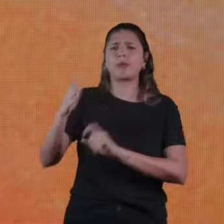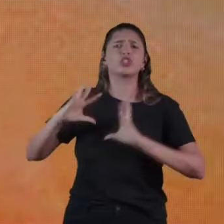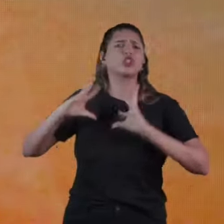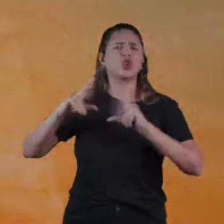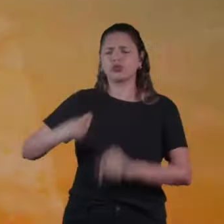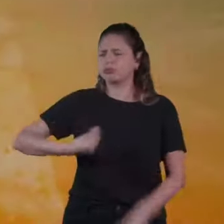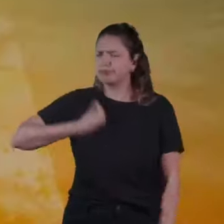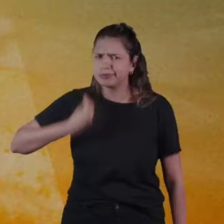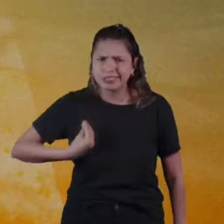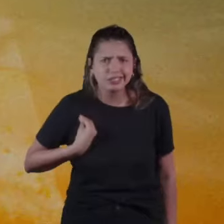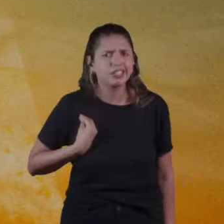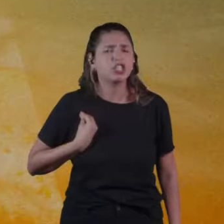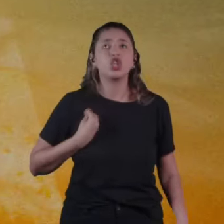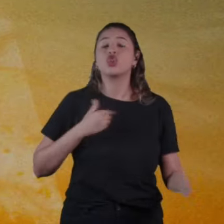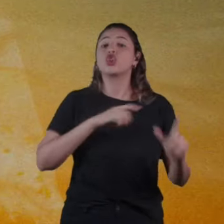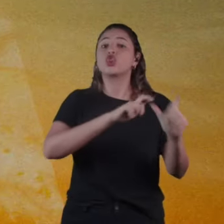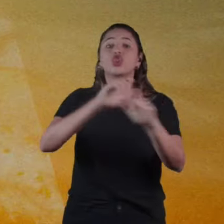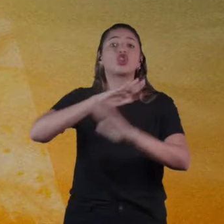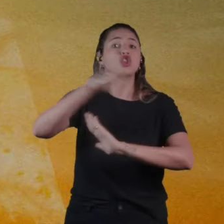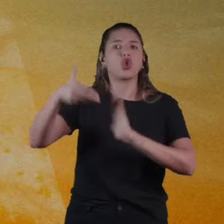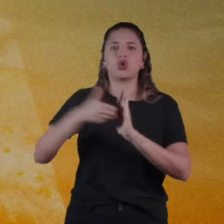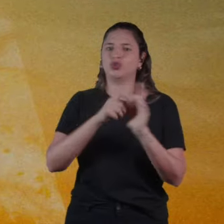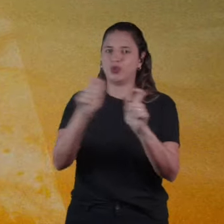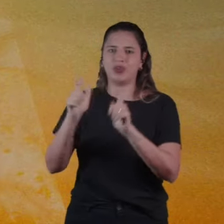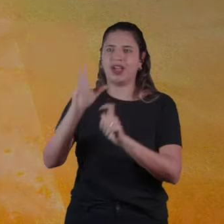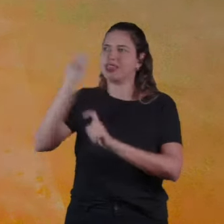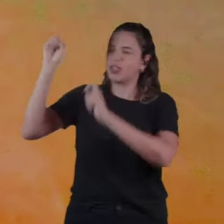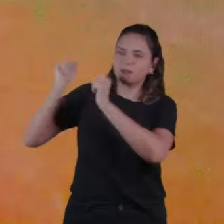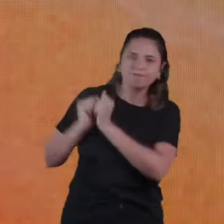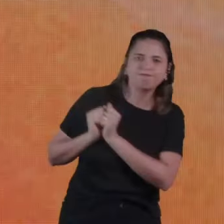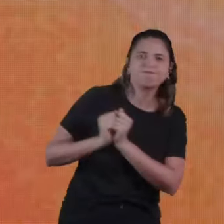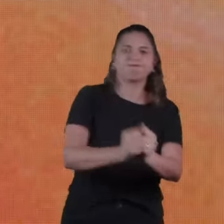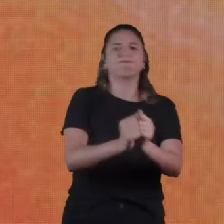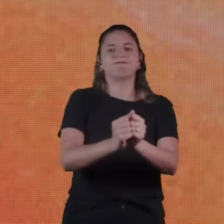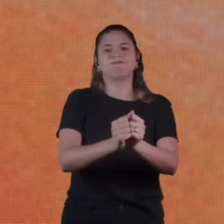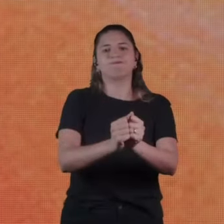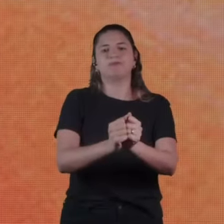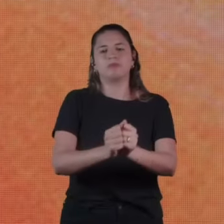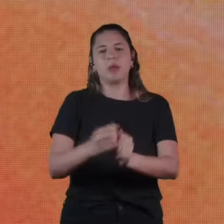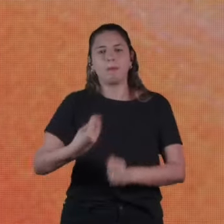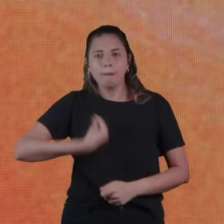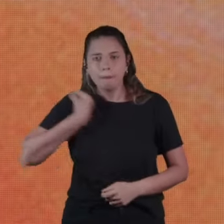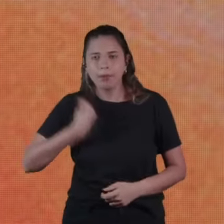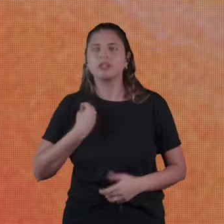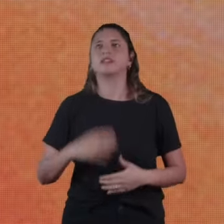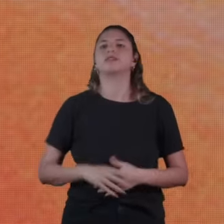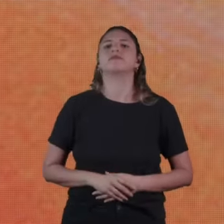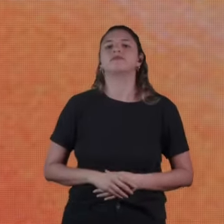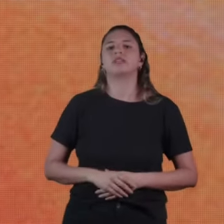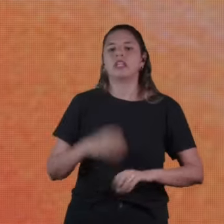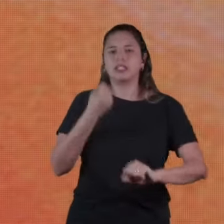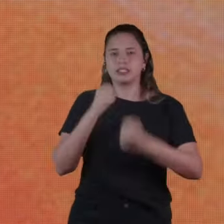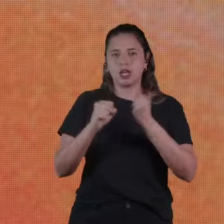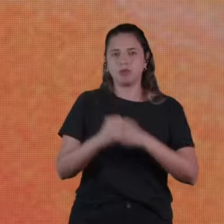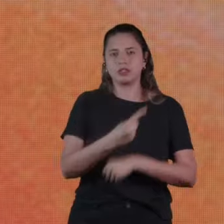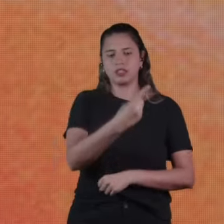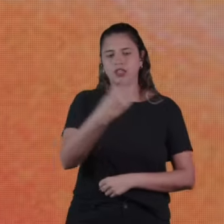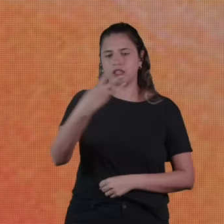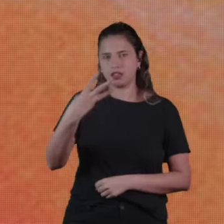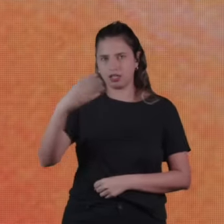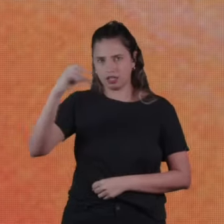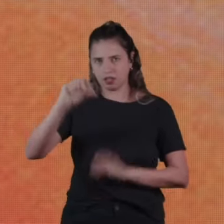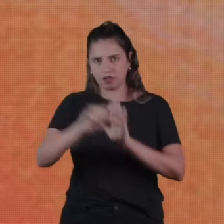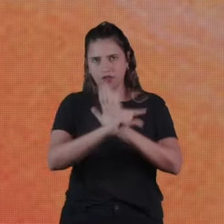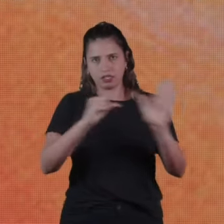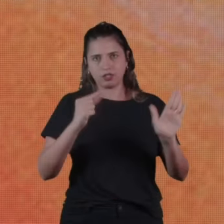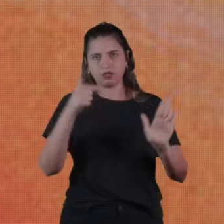o tempo todo, em todo lugar. O texto que nós lemos do Salmo 139, eu vou reler para você do versículo